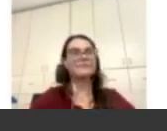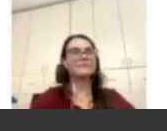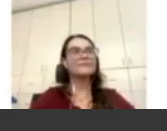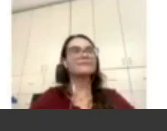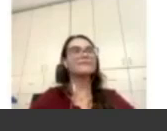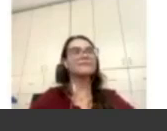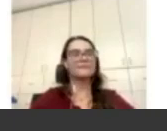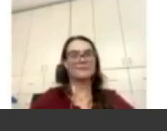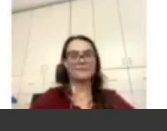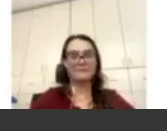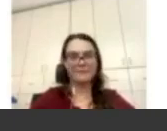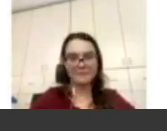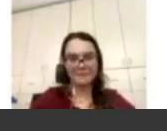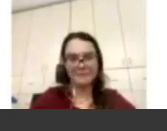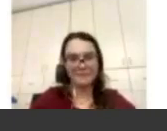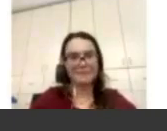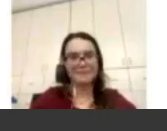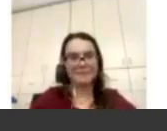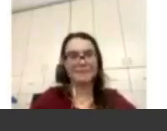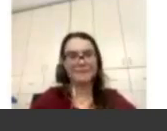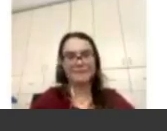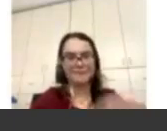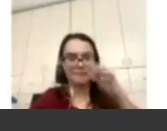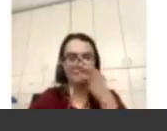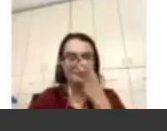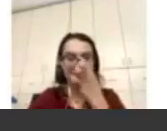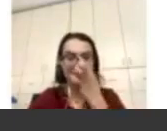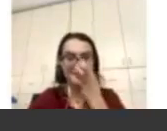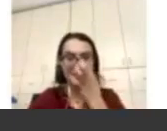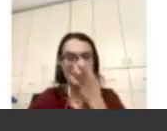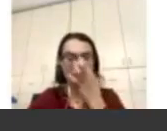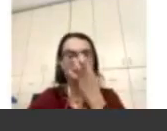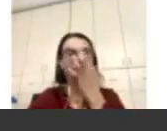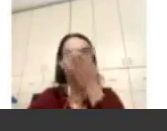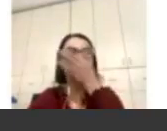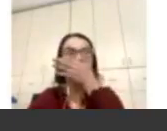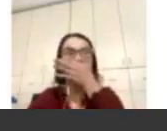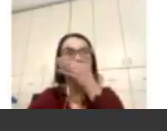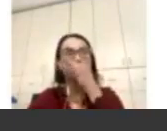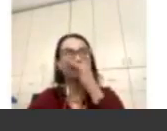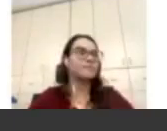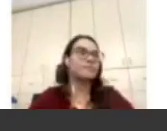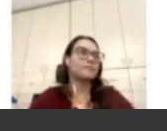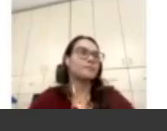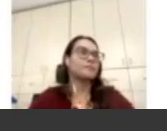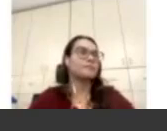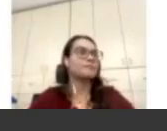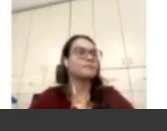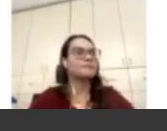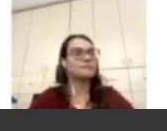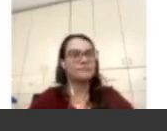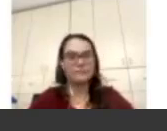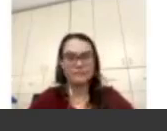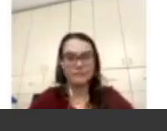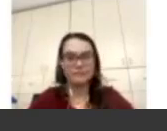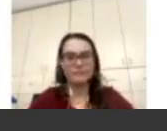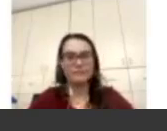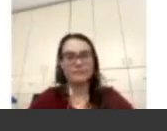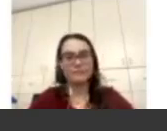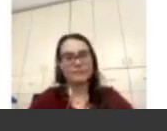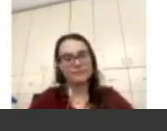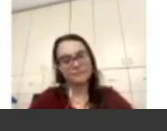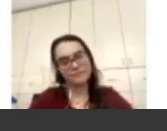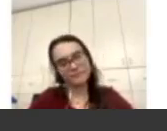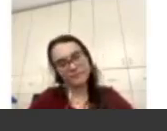primária, né, da Secretaria Estadual de Saúde. E é isso, vou começar a nossa apresentação aqui. Então, o objetivo é justamente esse, a gente